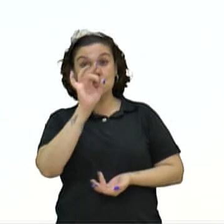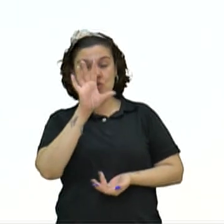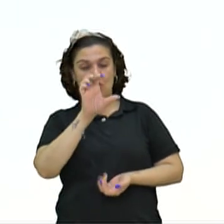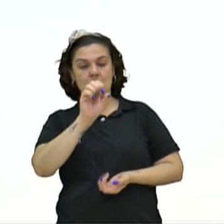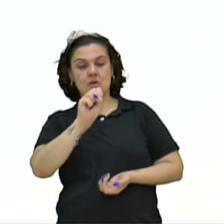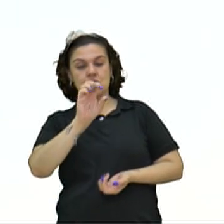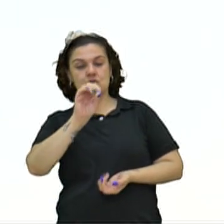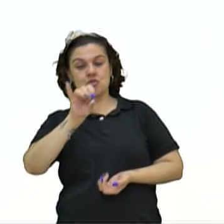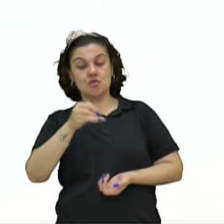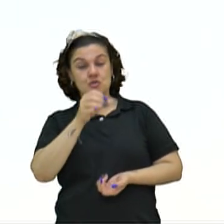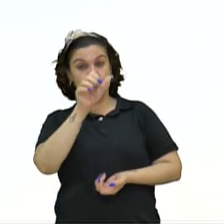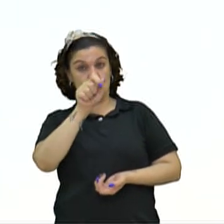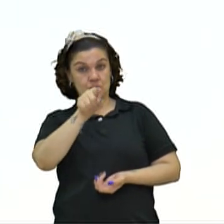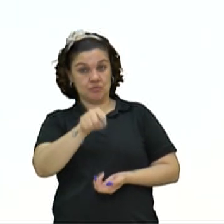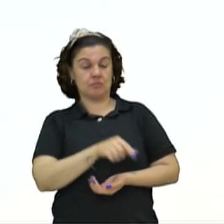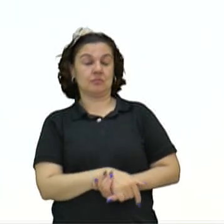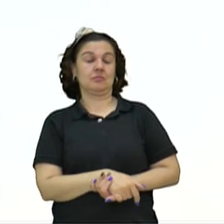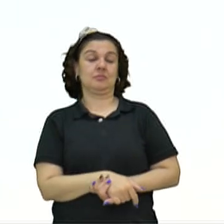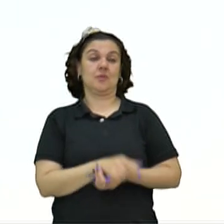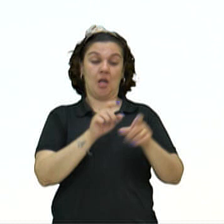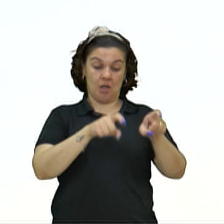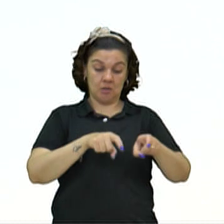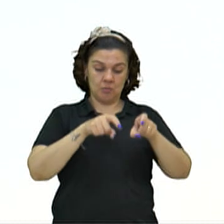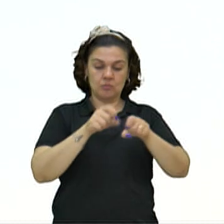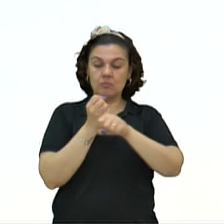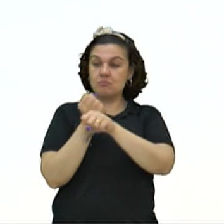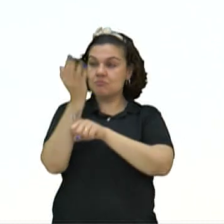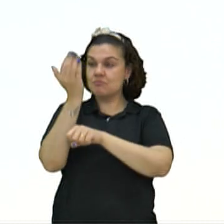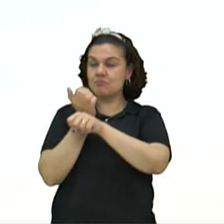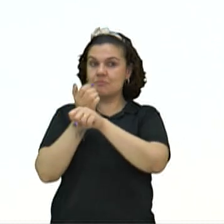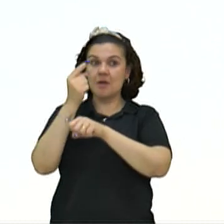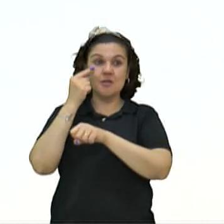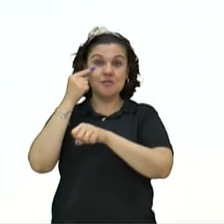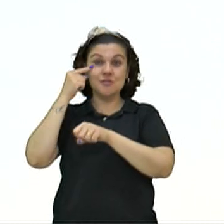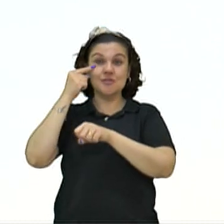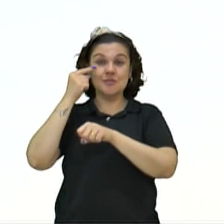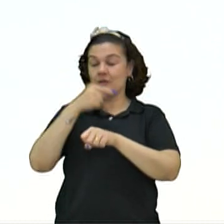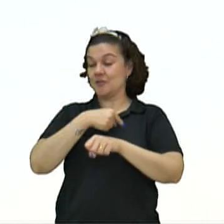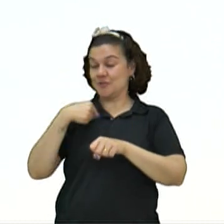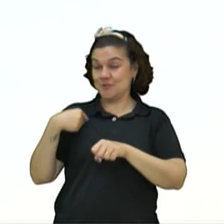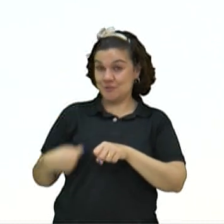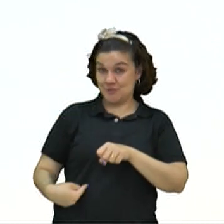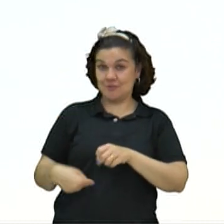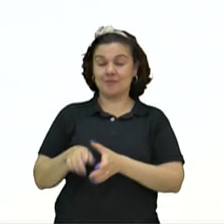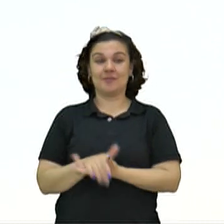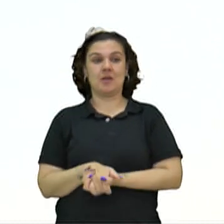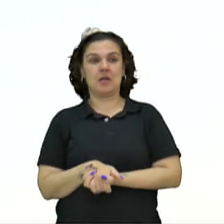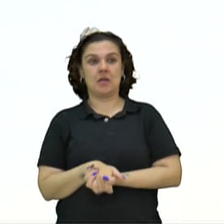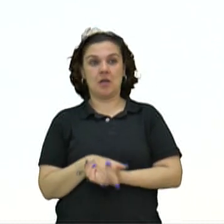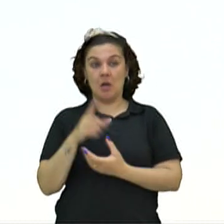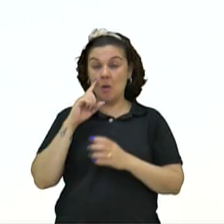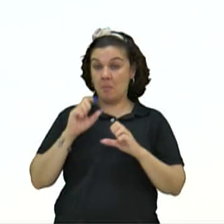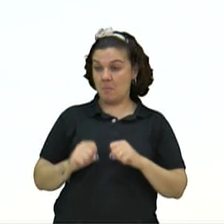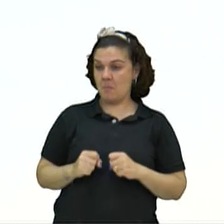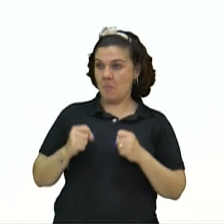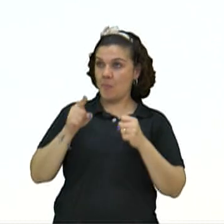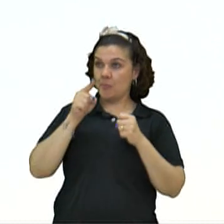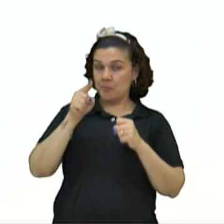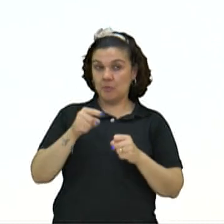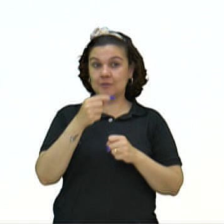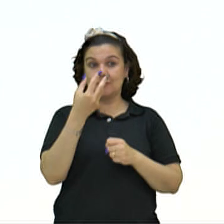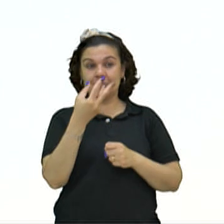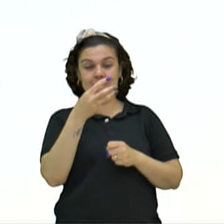tá? Só na soja. A exportação de soja do Brasil para a China, com o poder de compra que eles têm, é